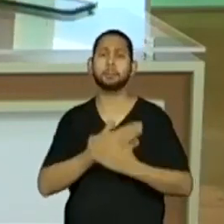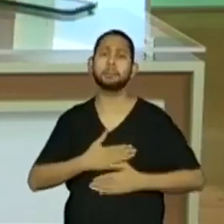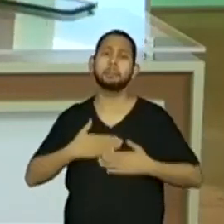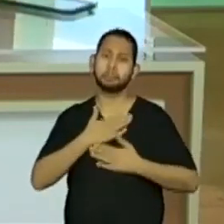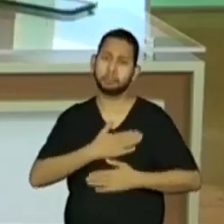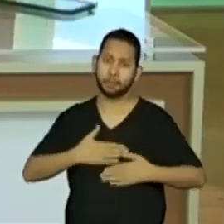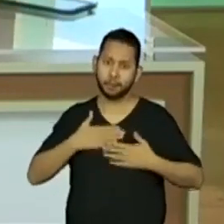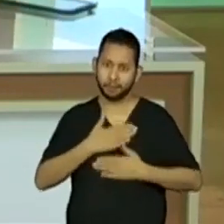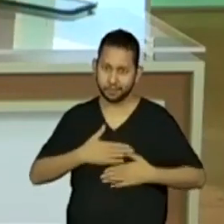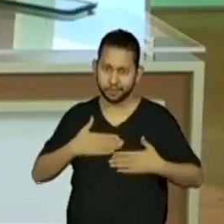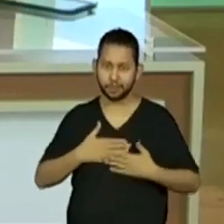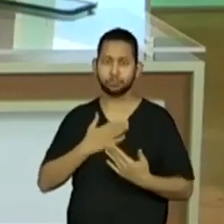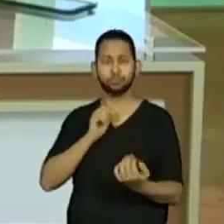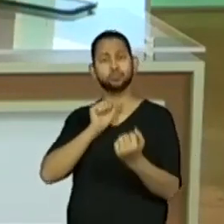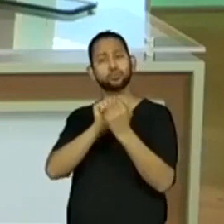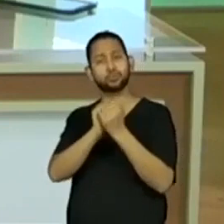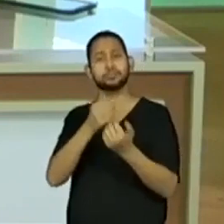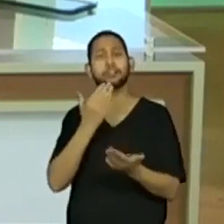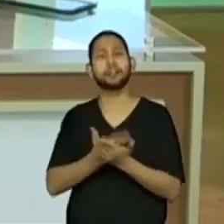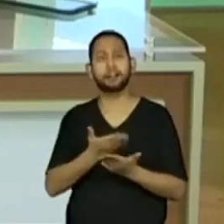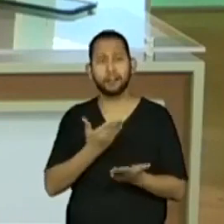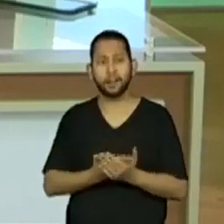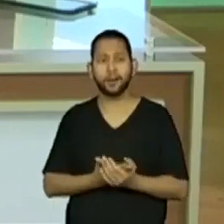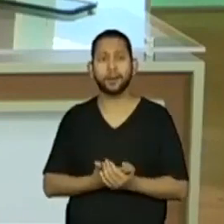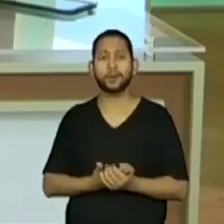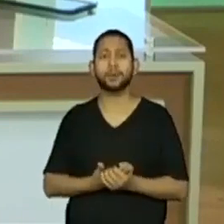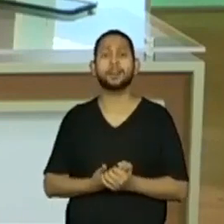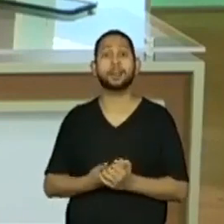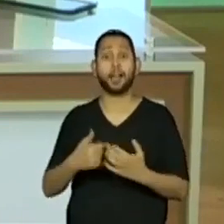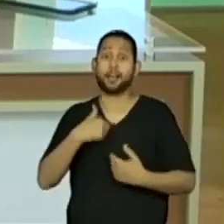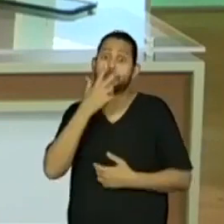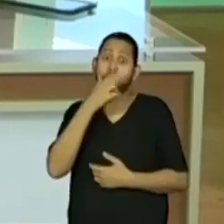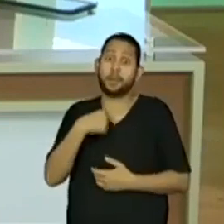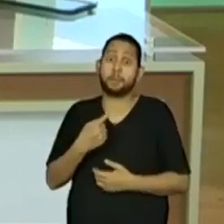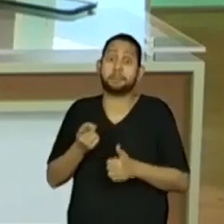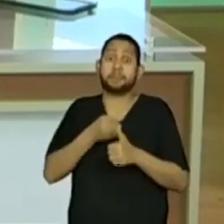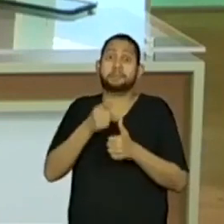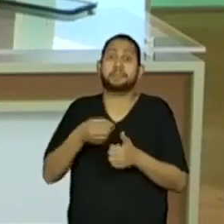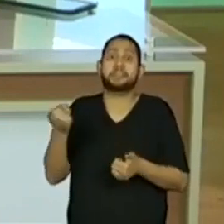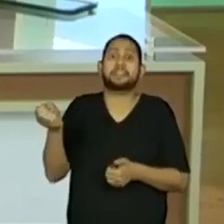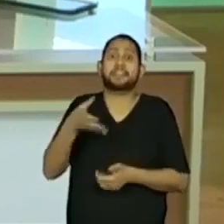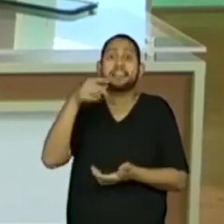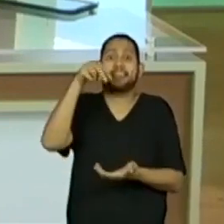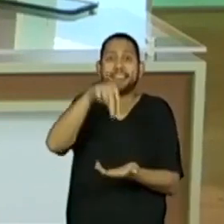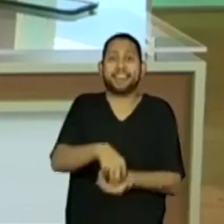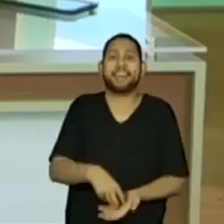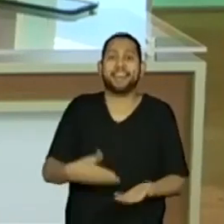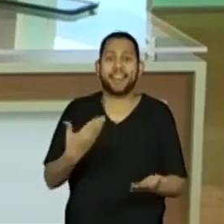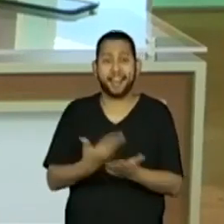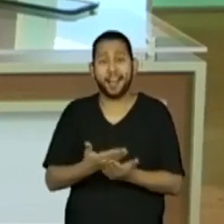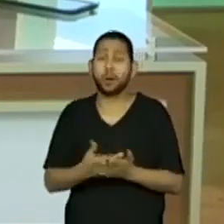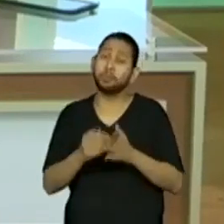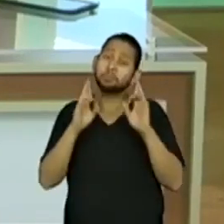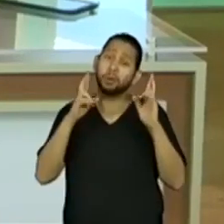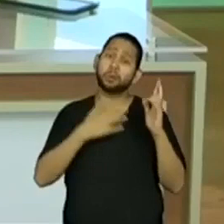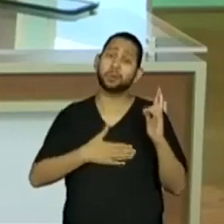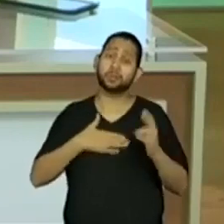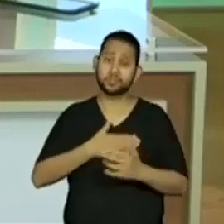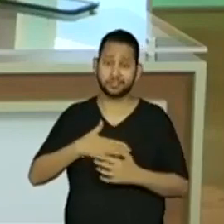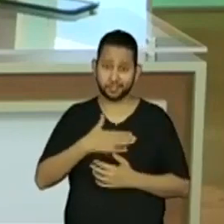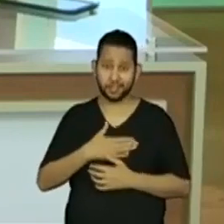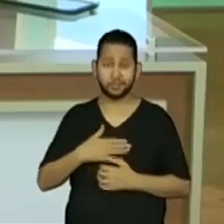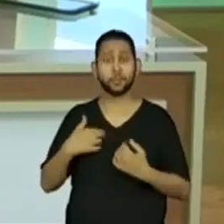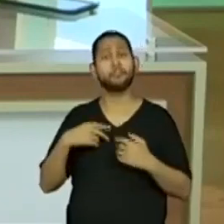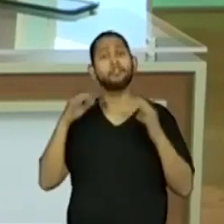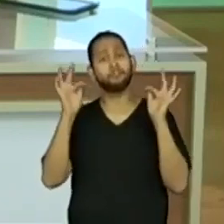muito grande estar com vocês. Para mim é uma novidade, a minha primeira participação. Espero que vocês tenham gostado. Eu